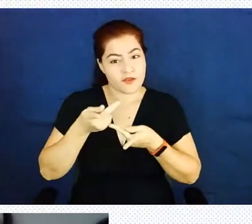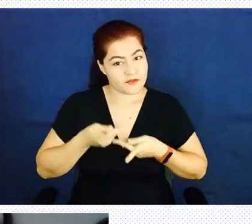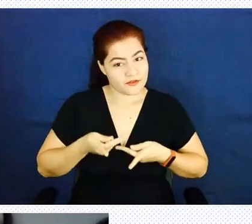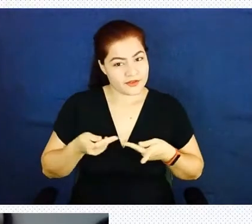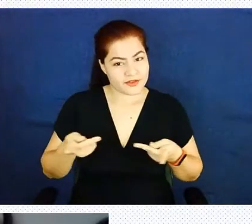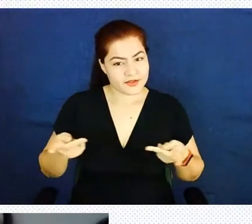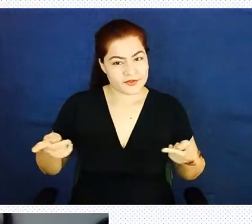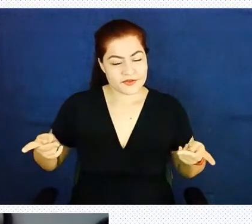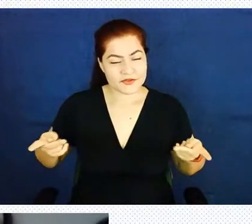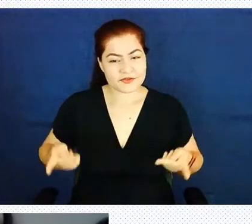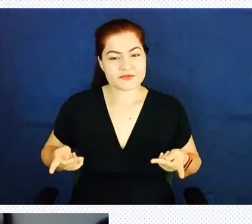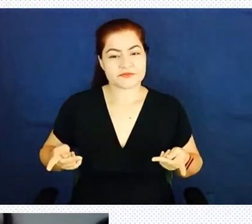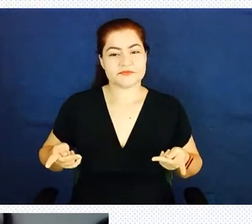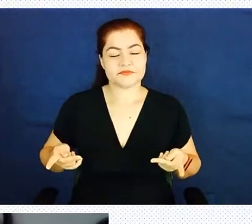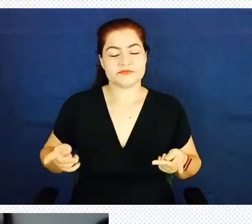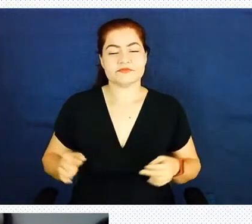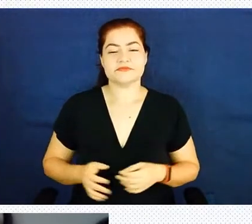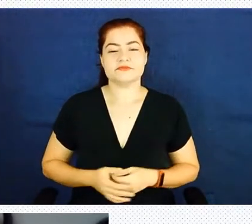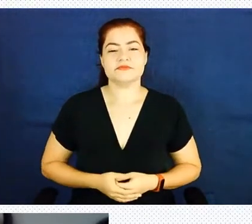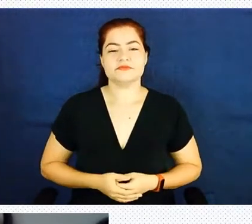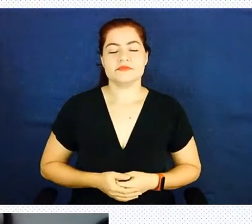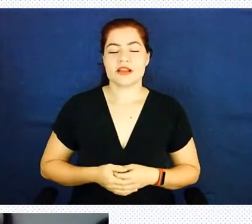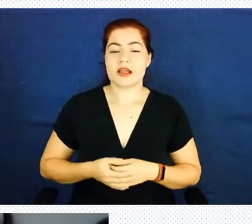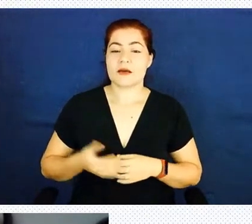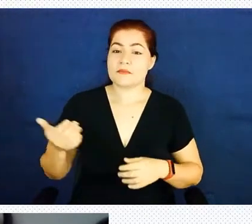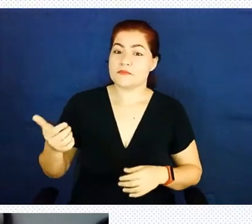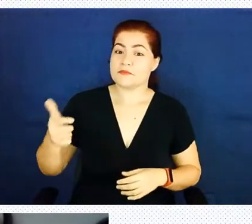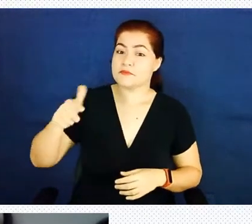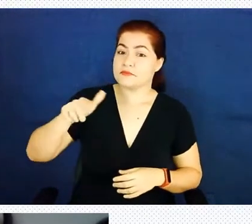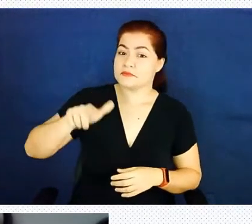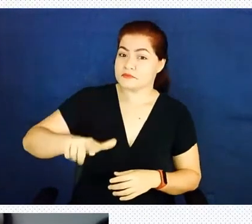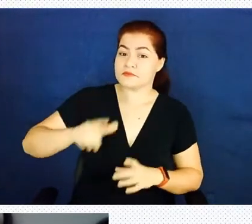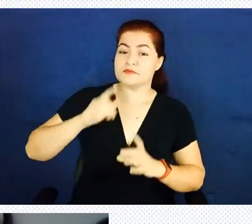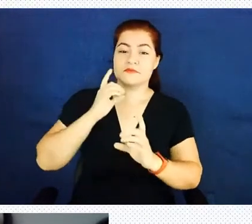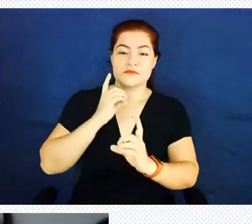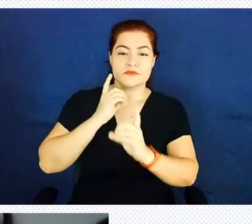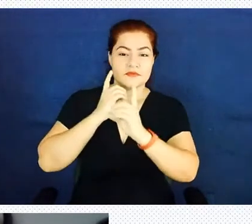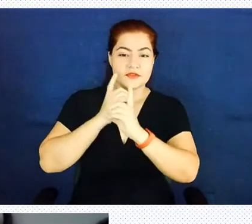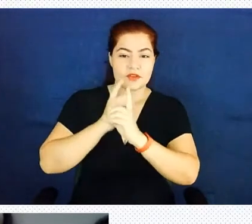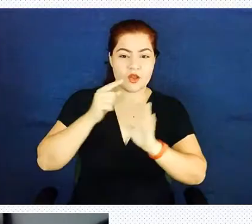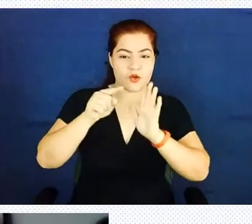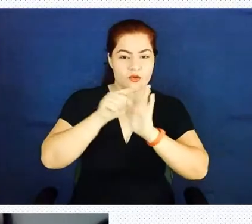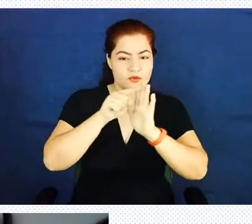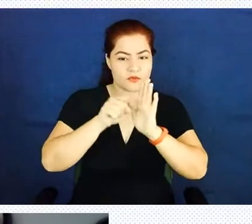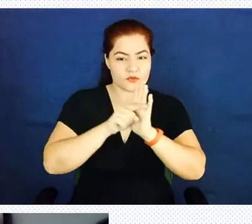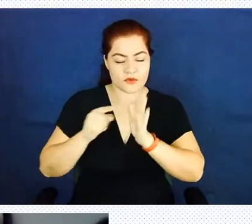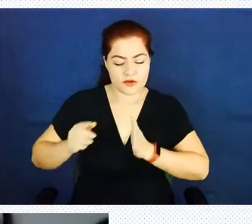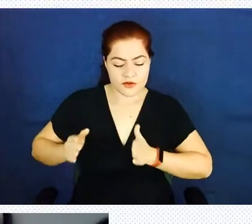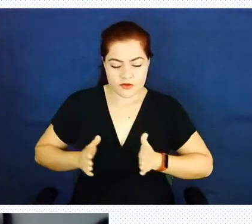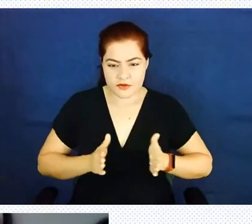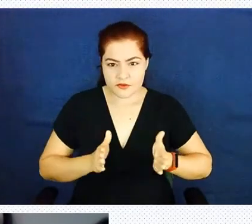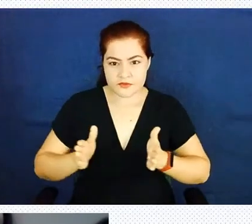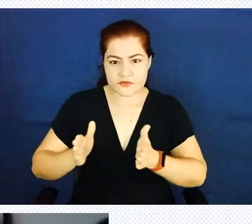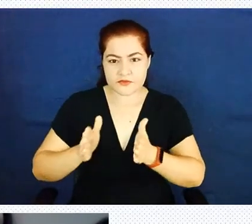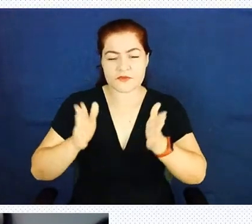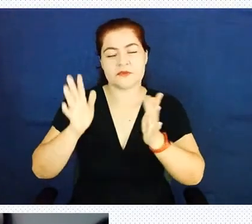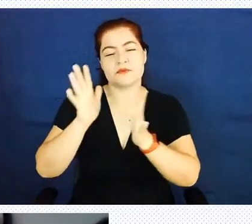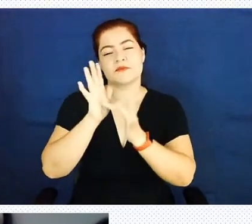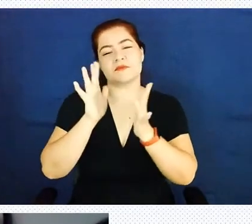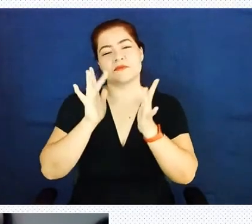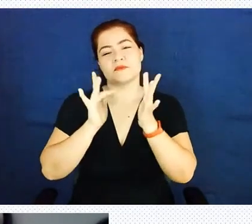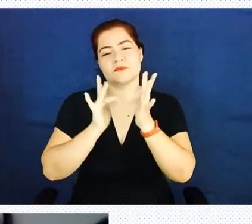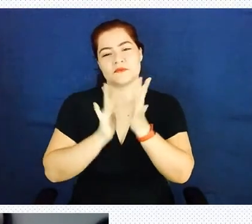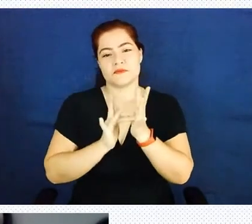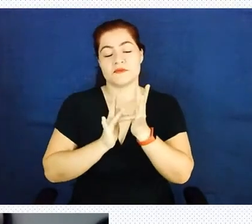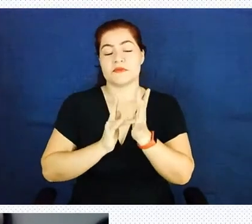Bem-vindos, bem-vindas a mais um encontro do programa Pelos Caminhos de Jesus. Eu sou